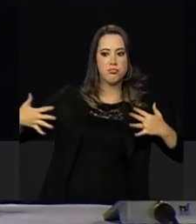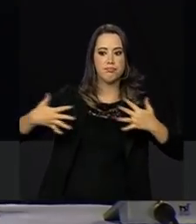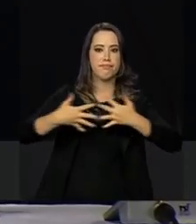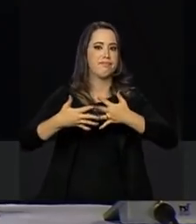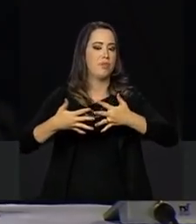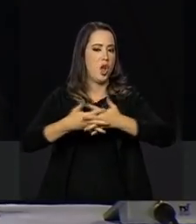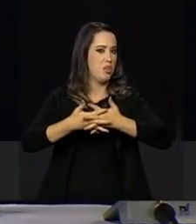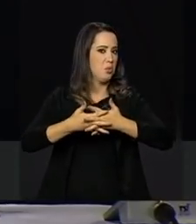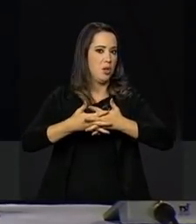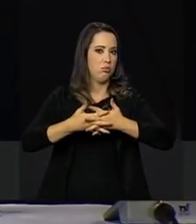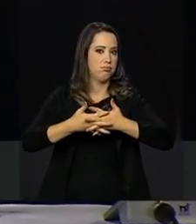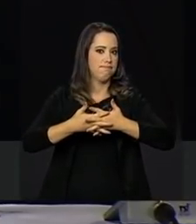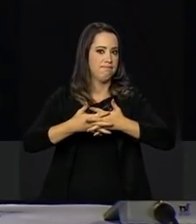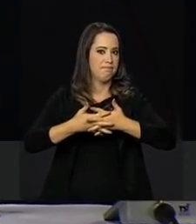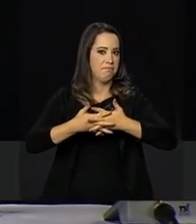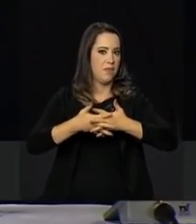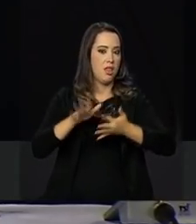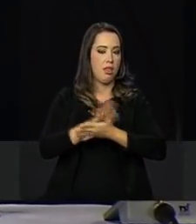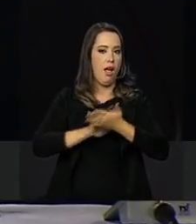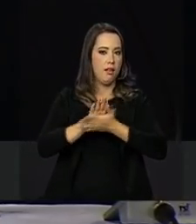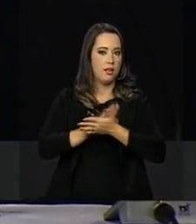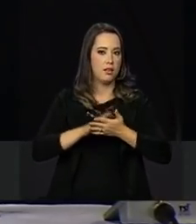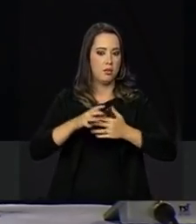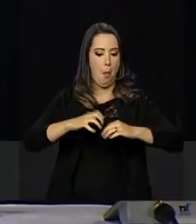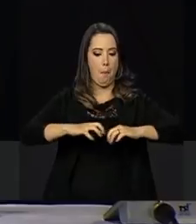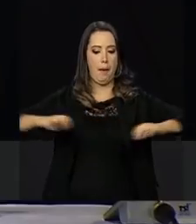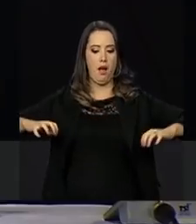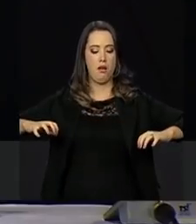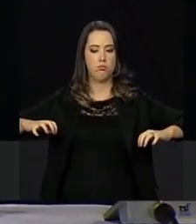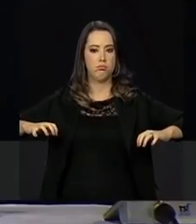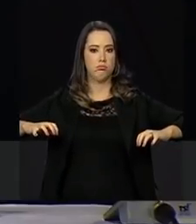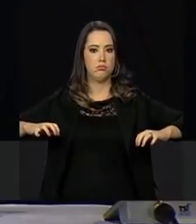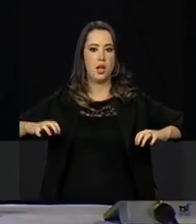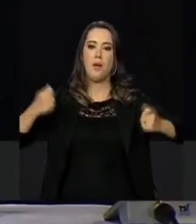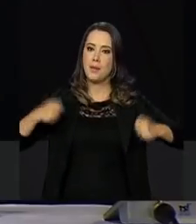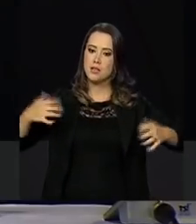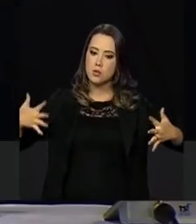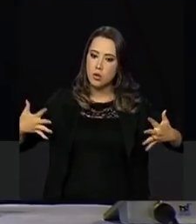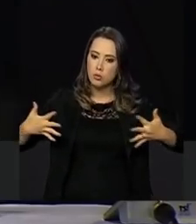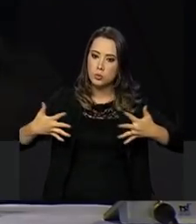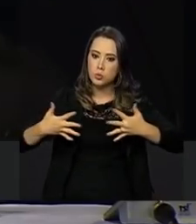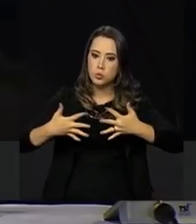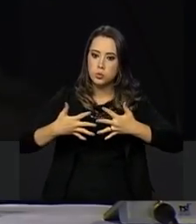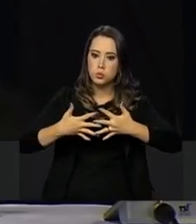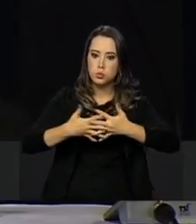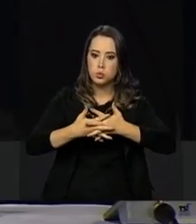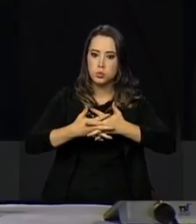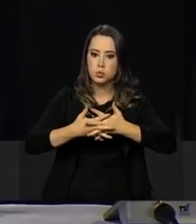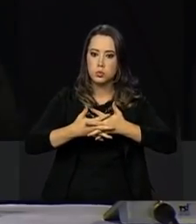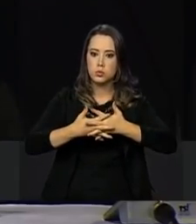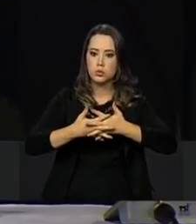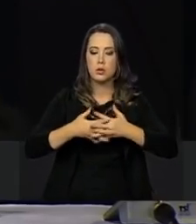atrás, eu tive o prazer de ir a uma reunião em que todos os organismos de inteligência federais estavam